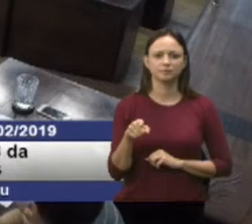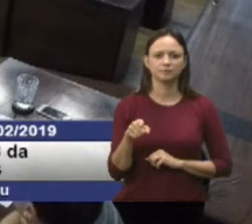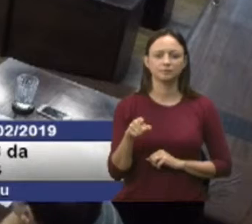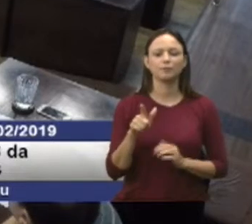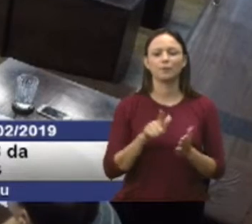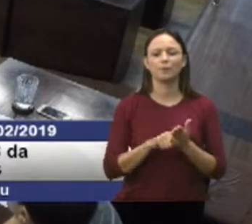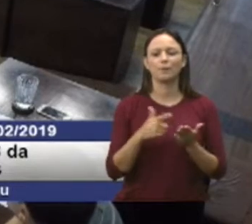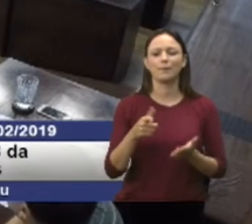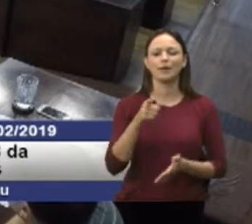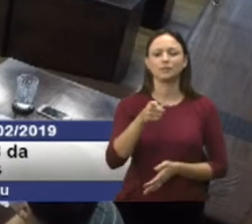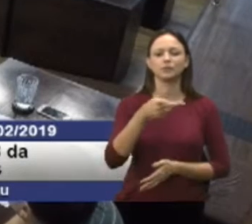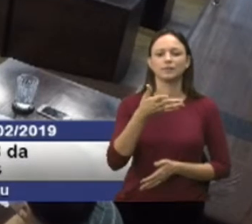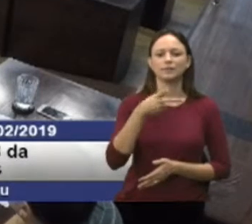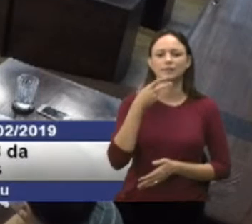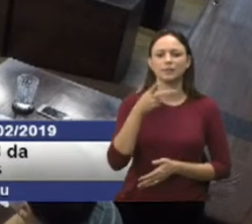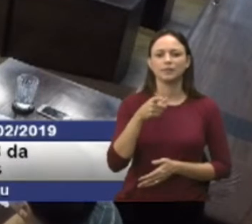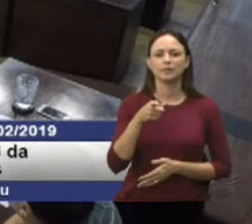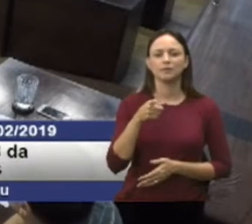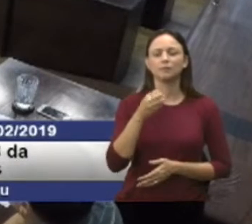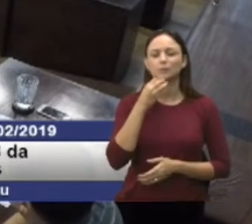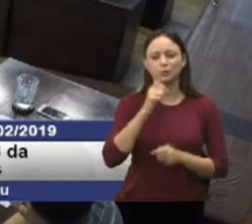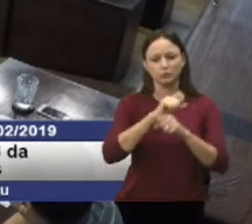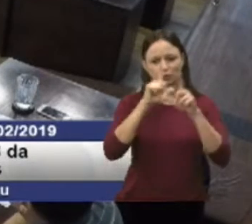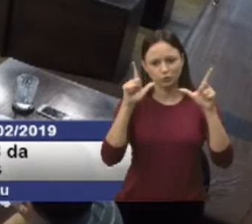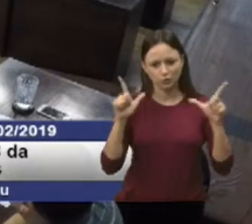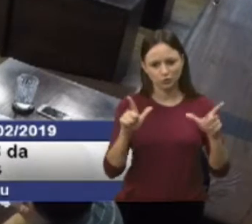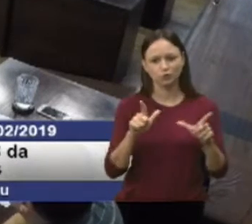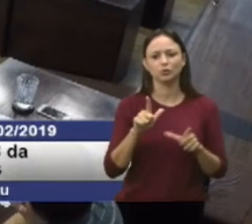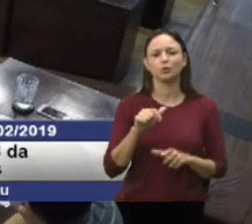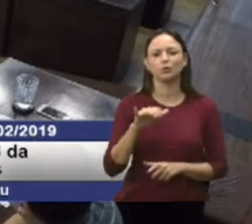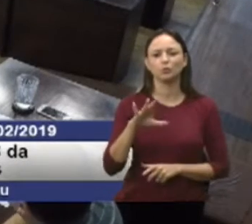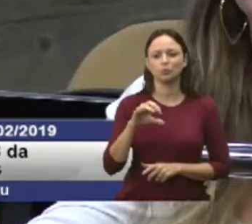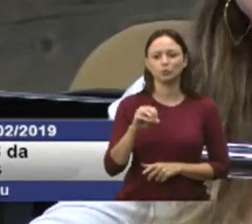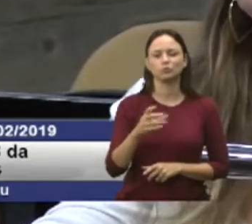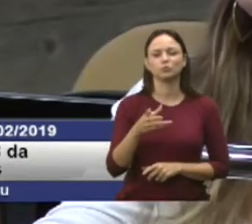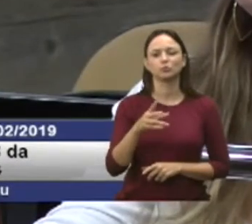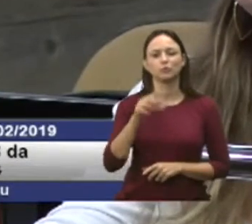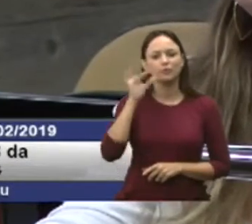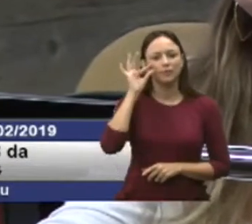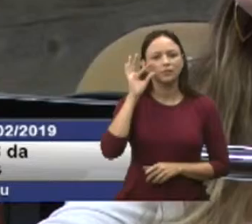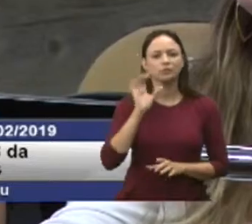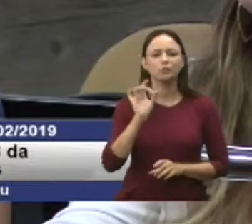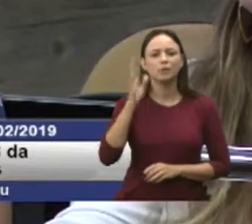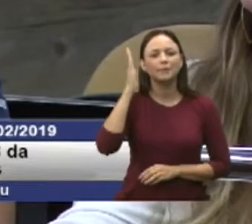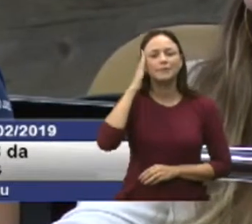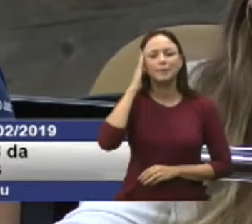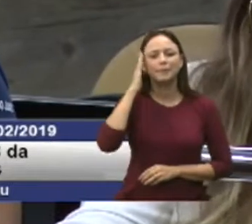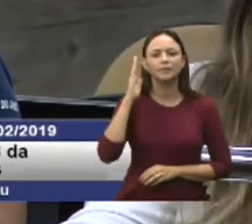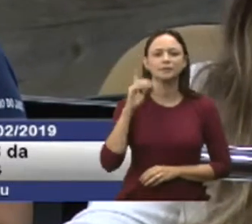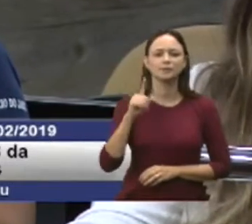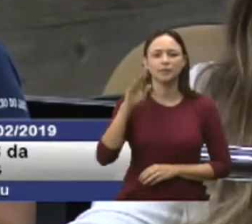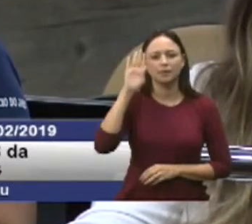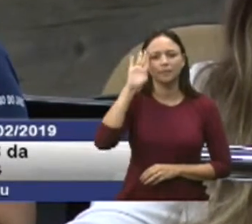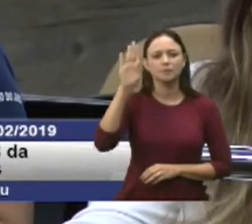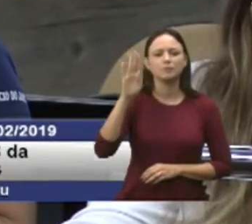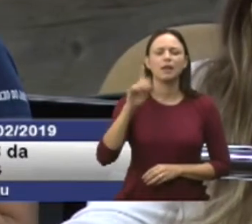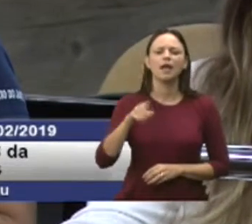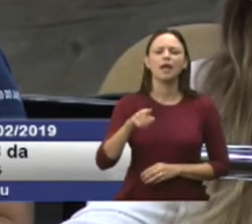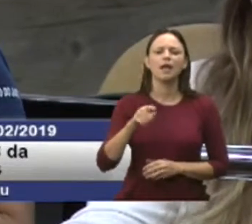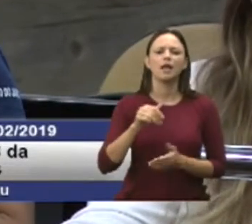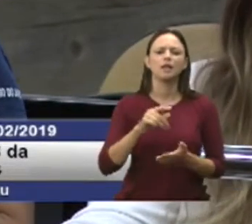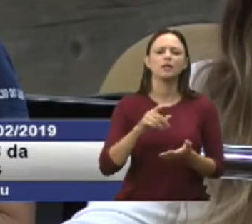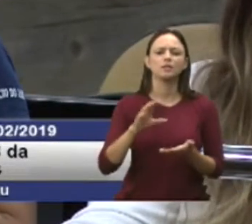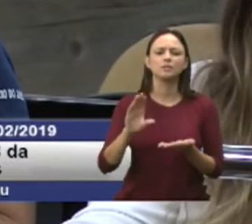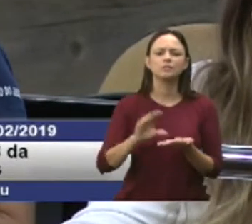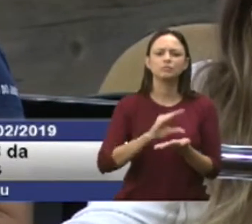Bom dia. Bom dia, Lúcio. Bom dia, Wagner. Pois não. Só para saber, nas principais receitas, os